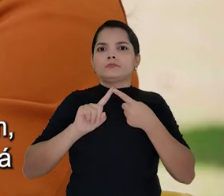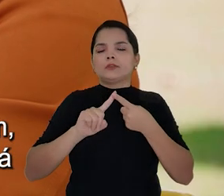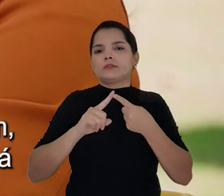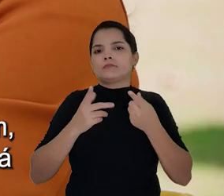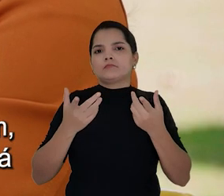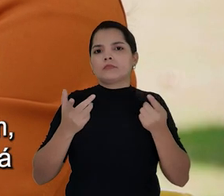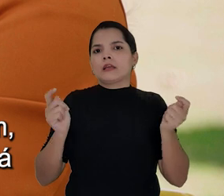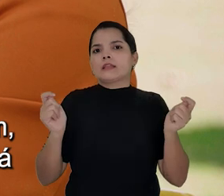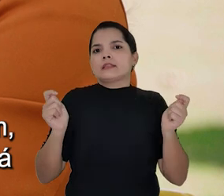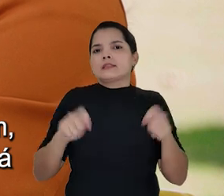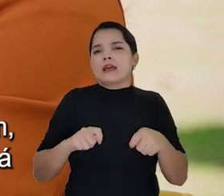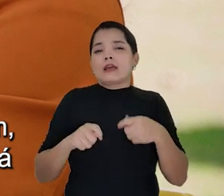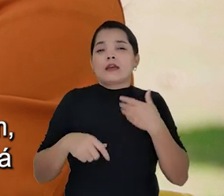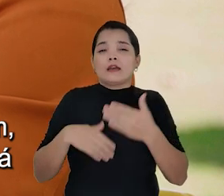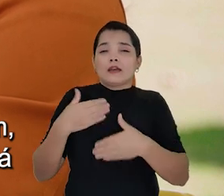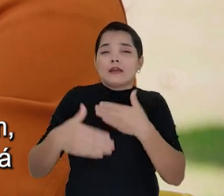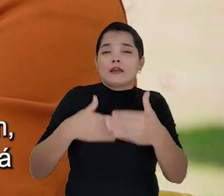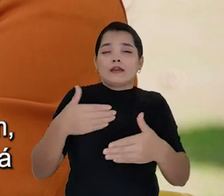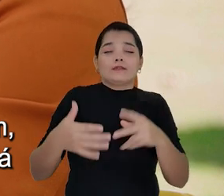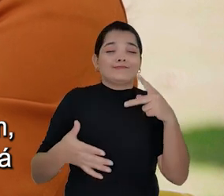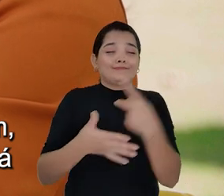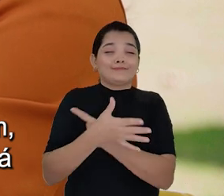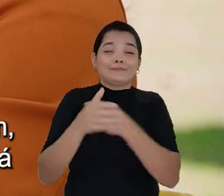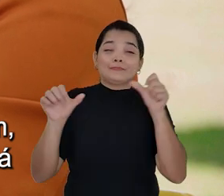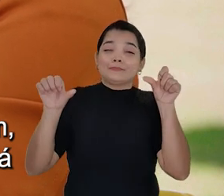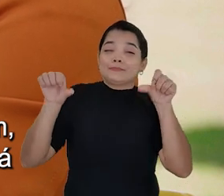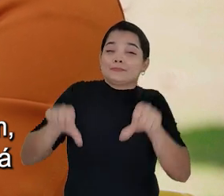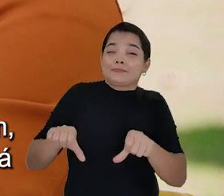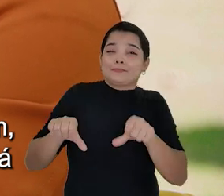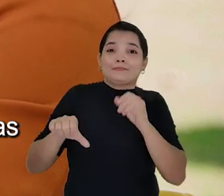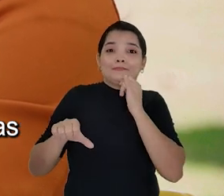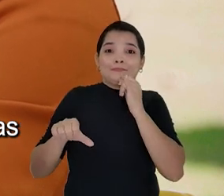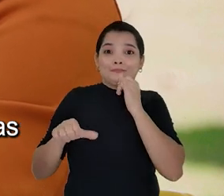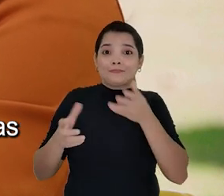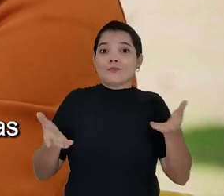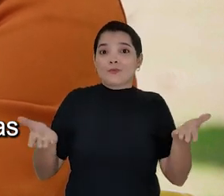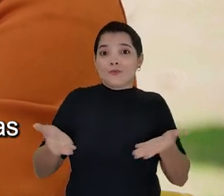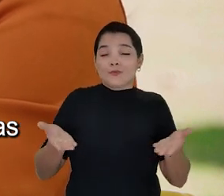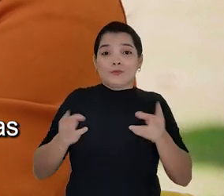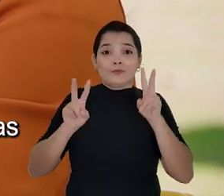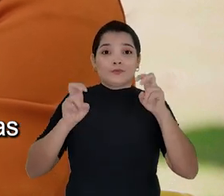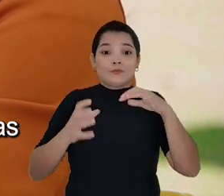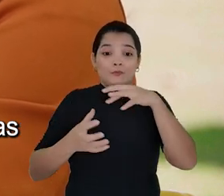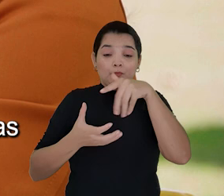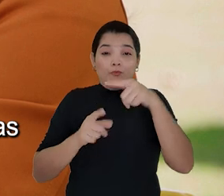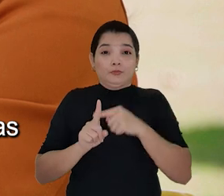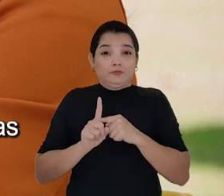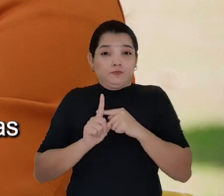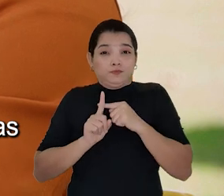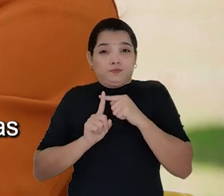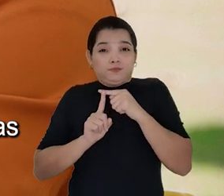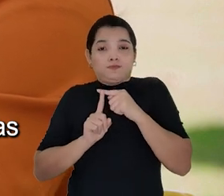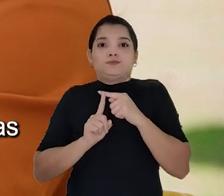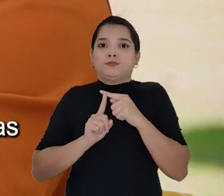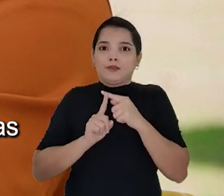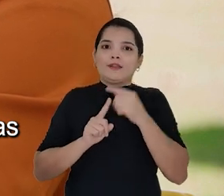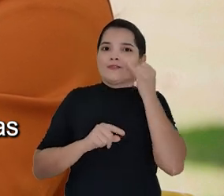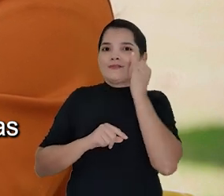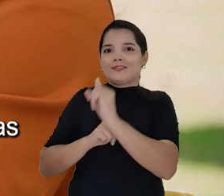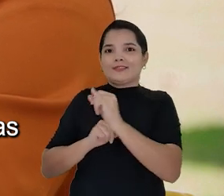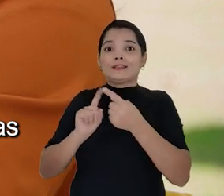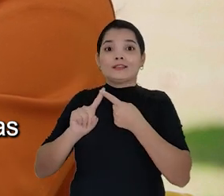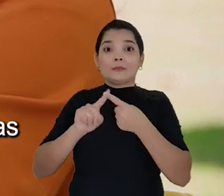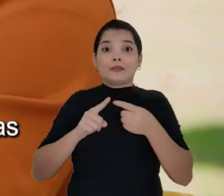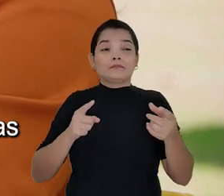evitam digamos assim consequências catastróficas como que a gente tá vivendo em relação ao aquecimento global e novas crises